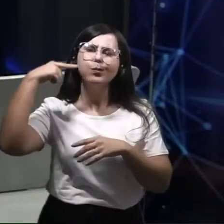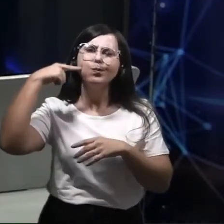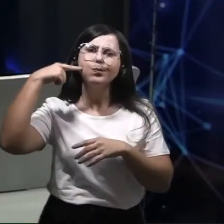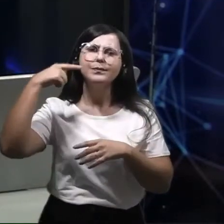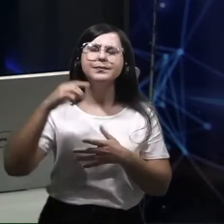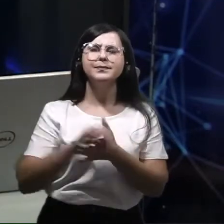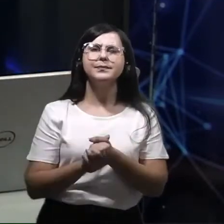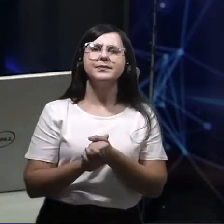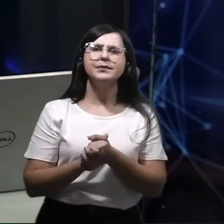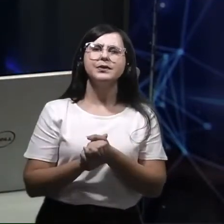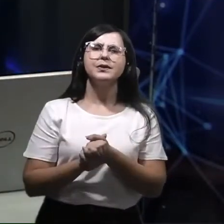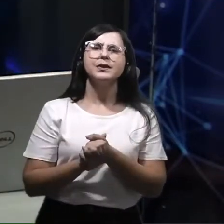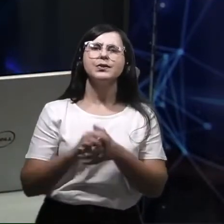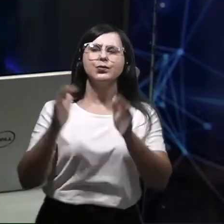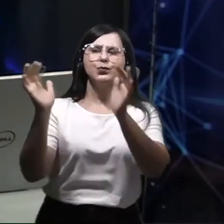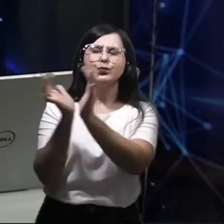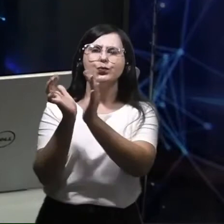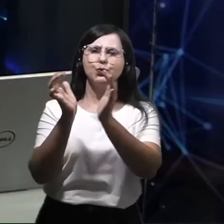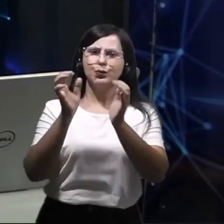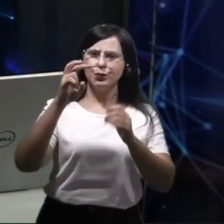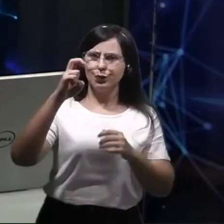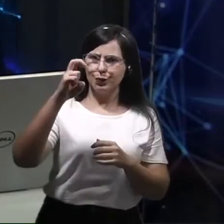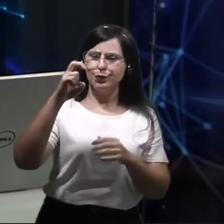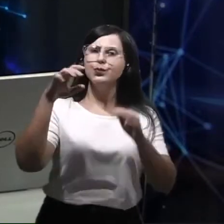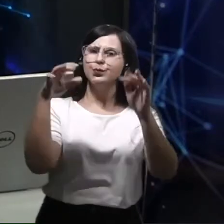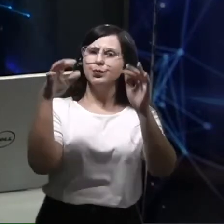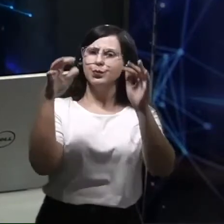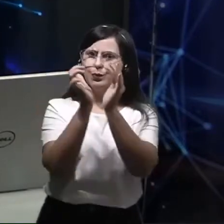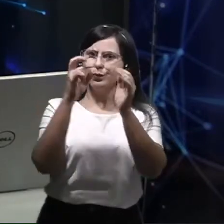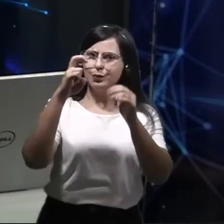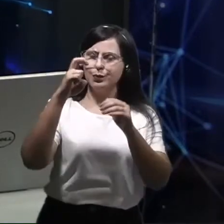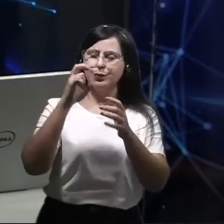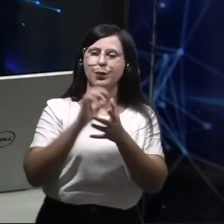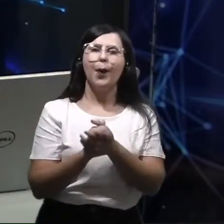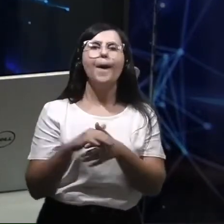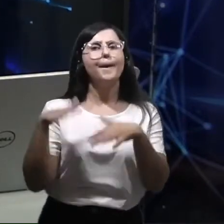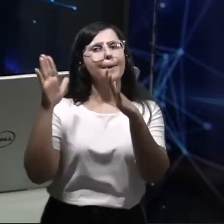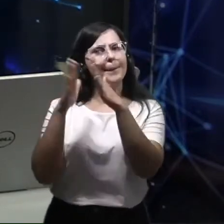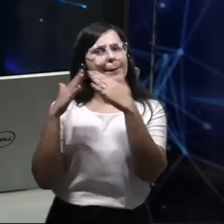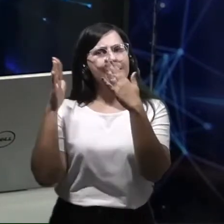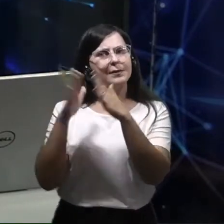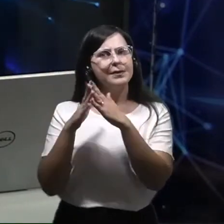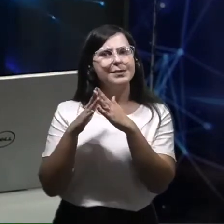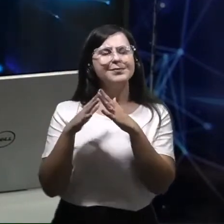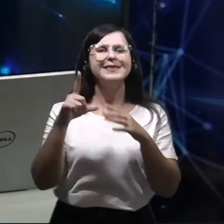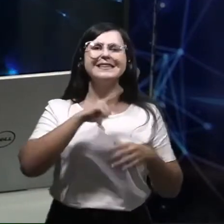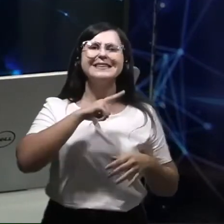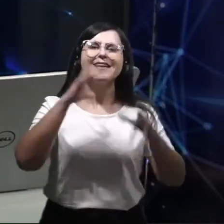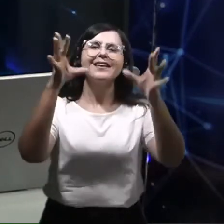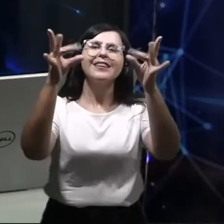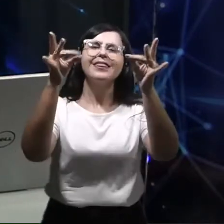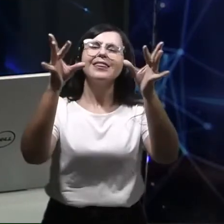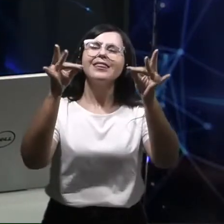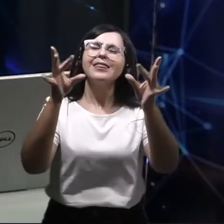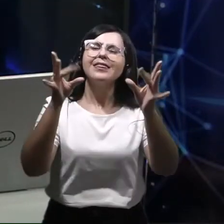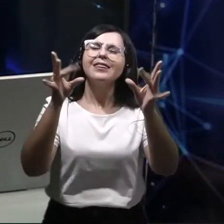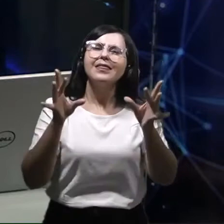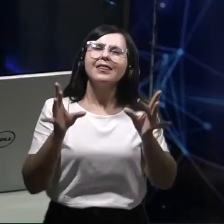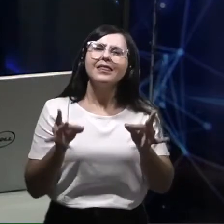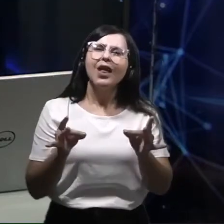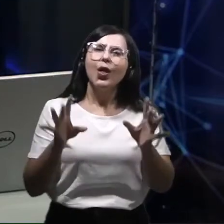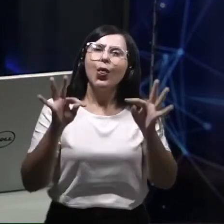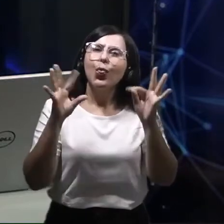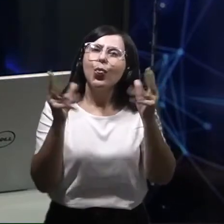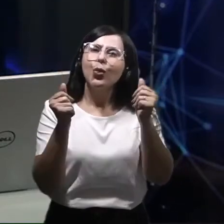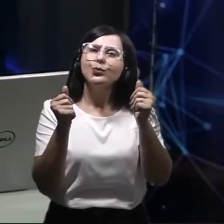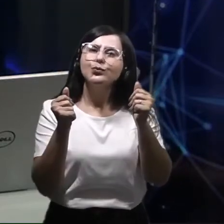aqui ao mesmo tempo as interpelações junto à comissão julgadora. Sempre pedir para serem detalhistas, tá certo? Tratar em detalhes aquilo que está